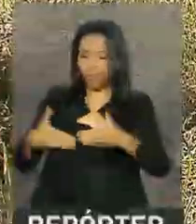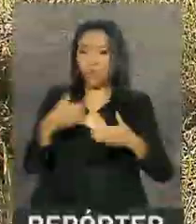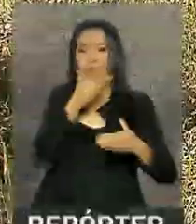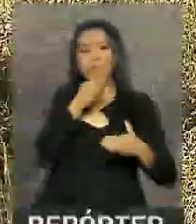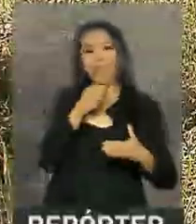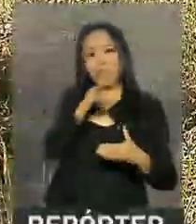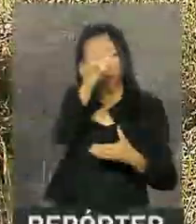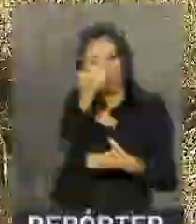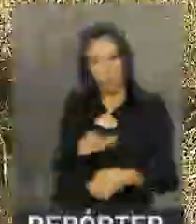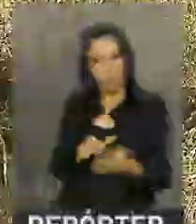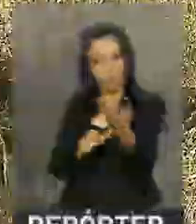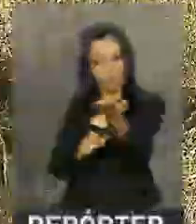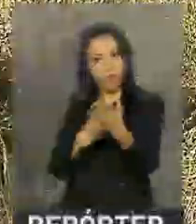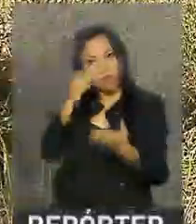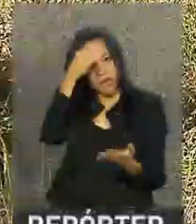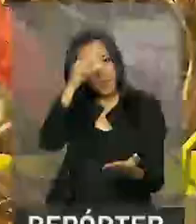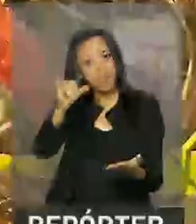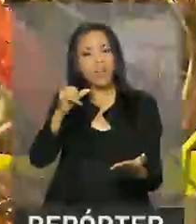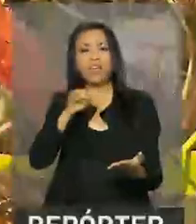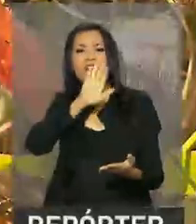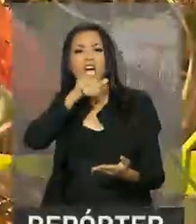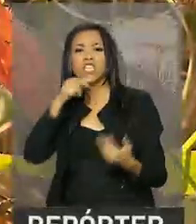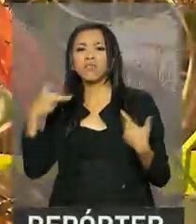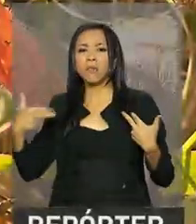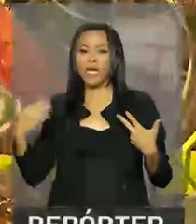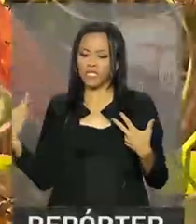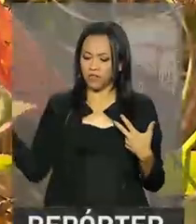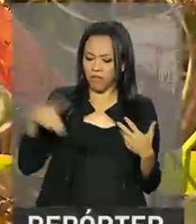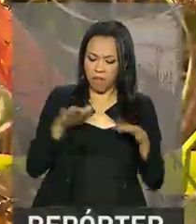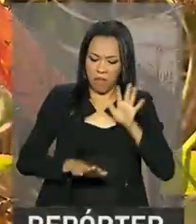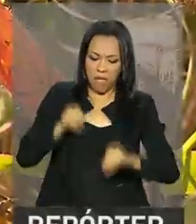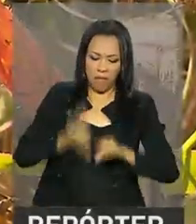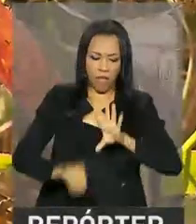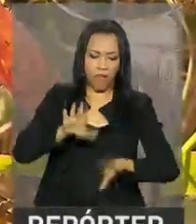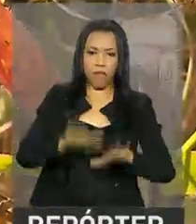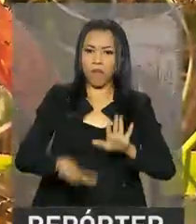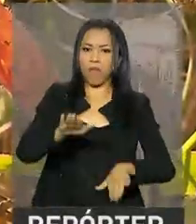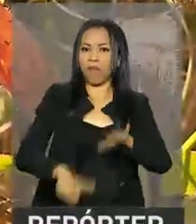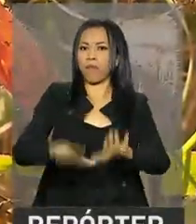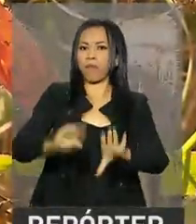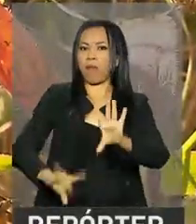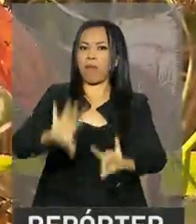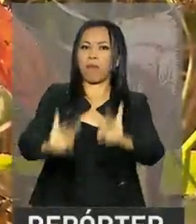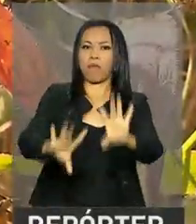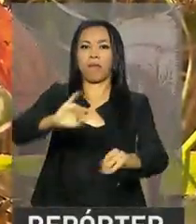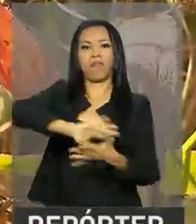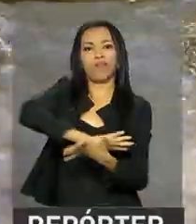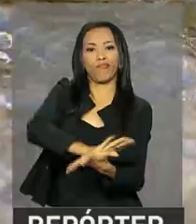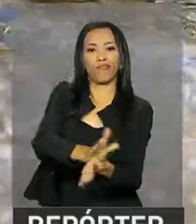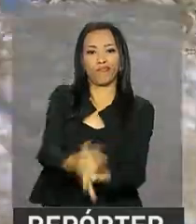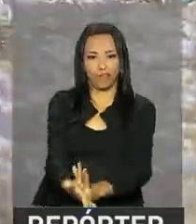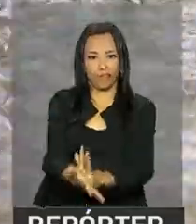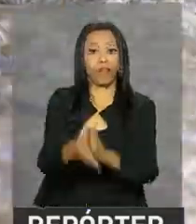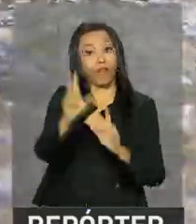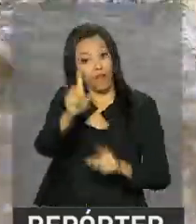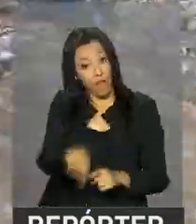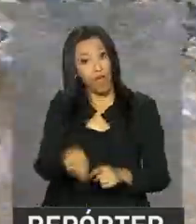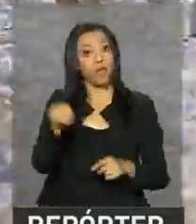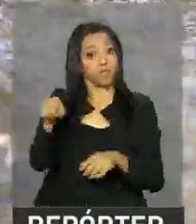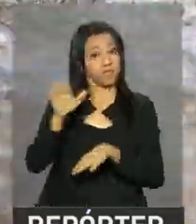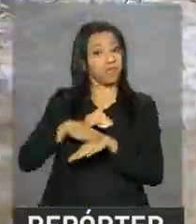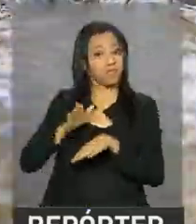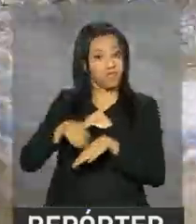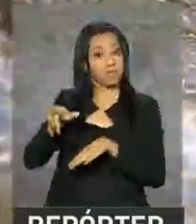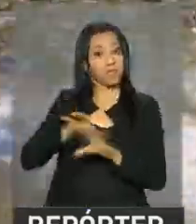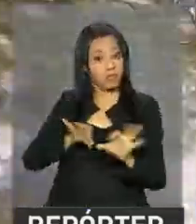o proprietário das terras, para evitar que animais da região pisoteiem o solo e prejudiquem o olho d'água. Essa é uma das medidas que ele